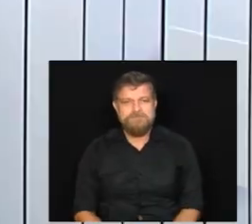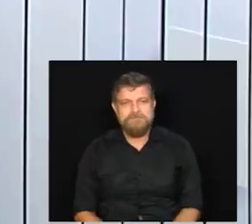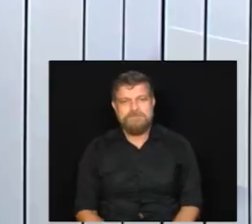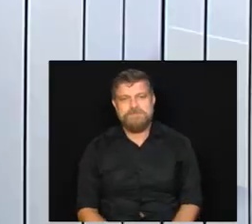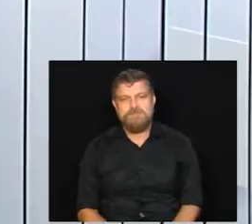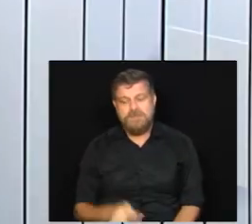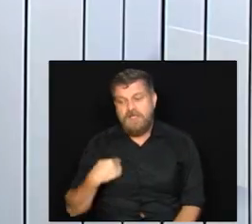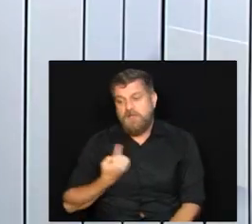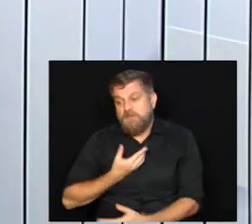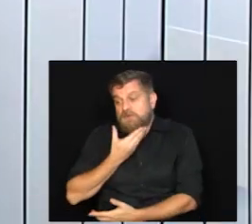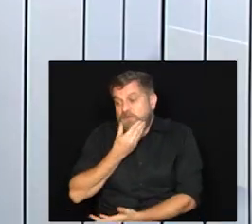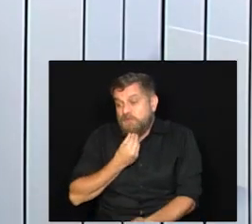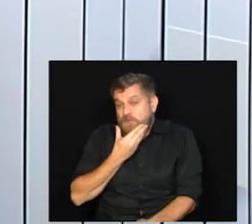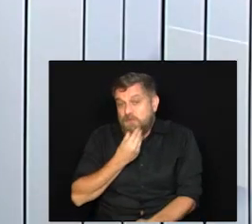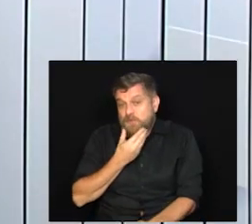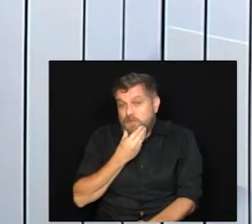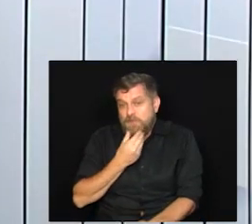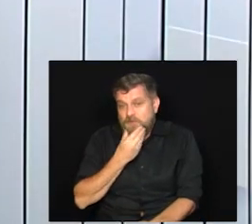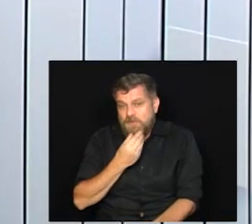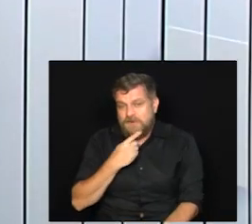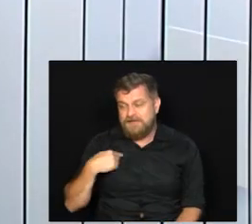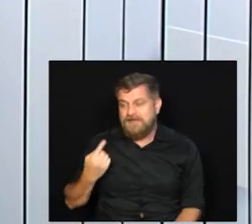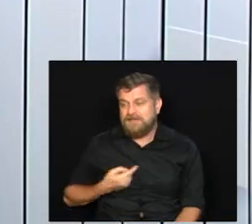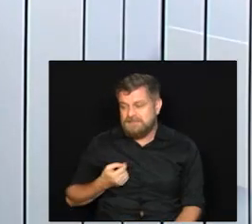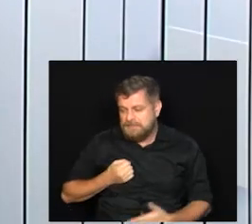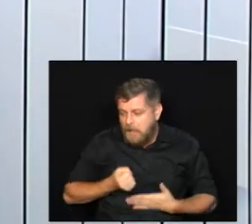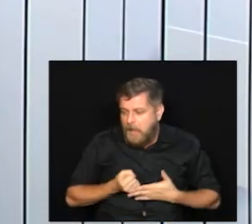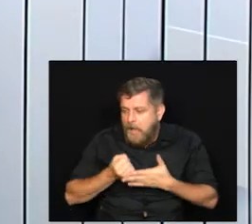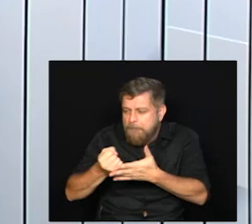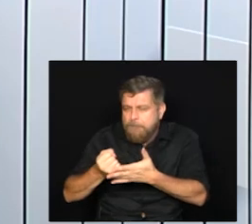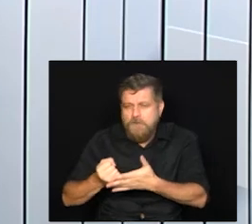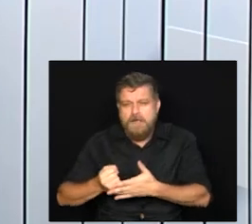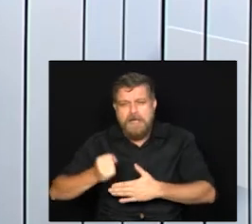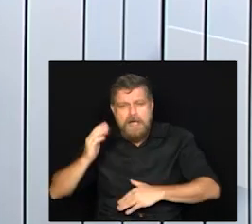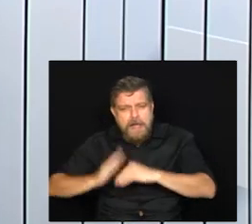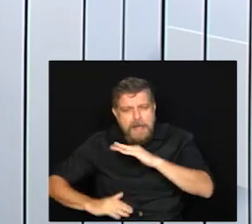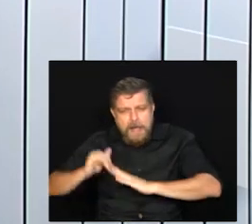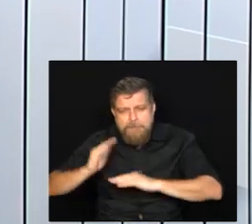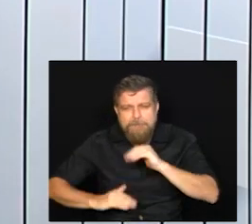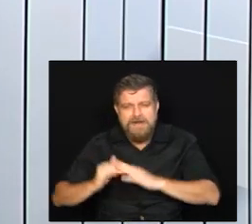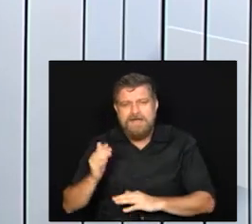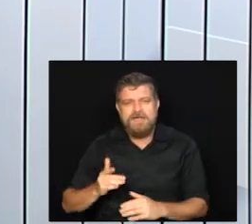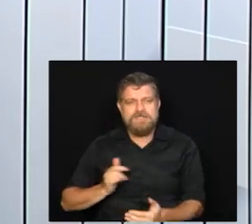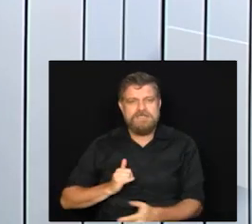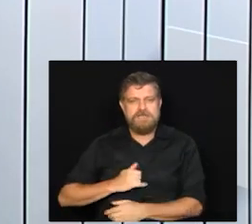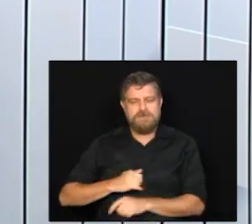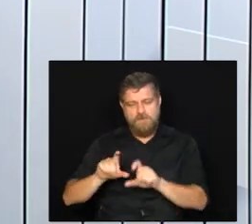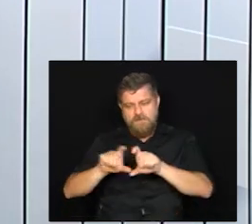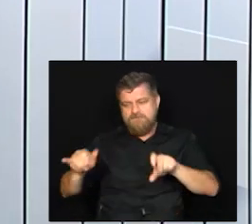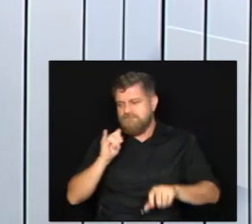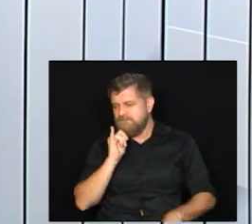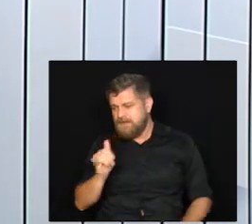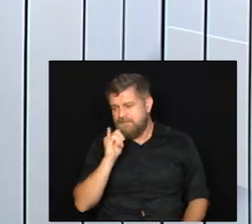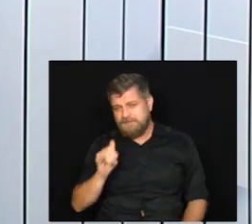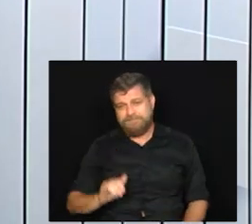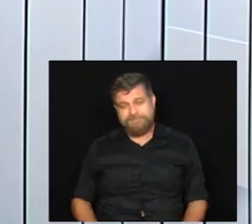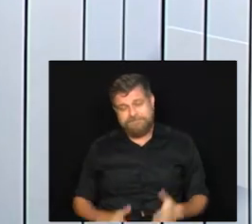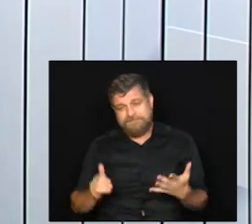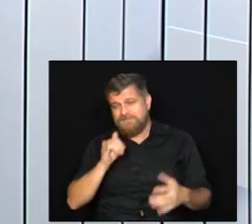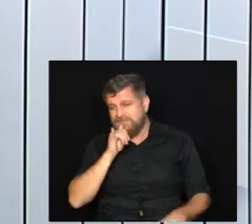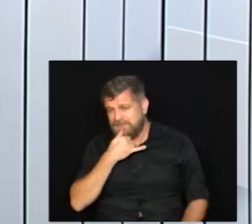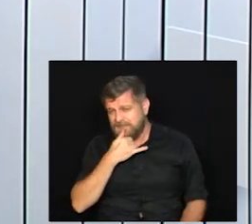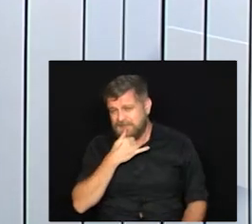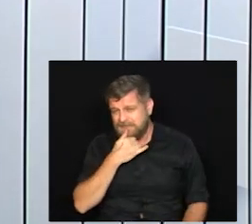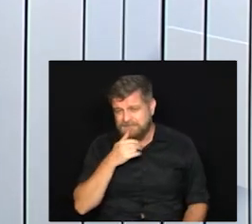nós, homens, podemos entrar nesta briga com atitudes, com falas, já que, infelizmente, muitos homens veem,